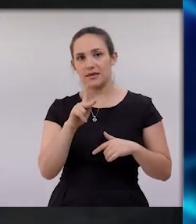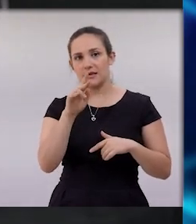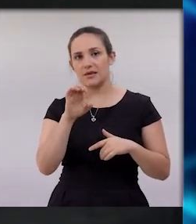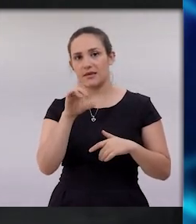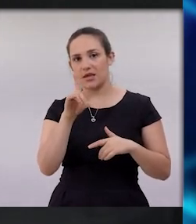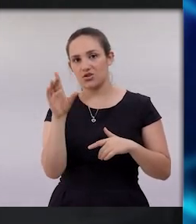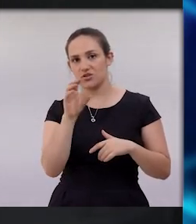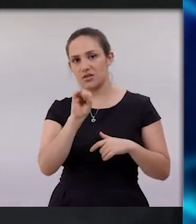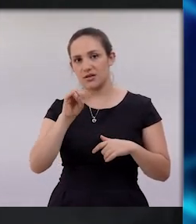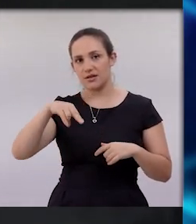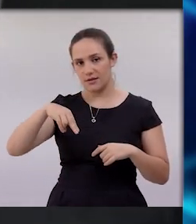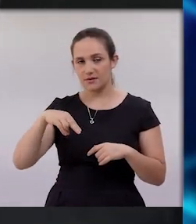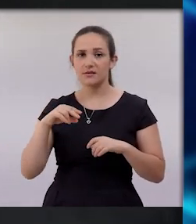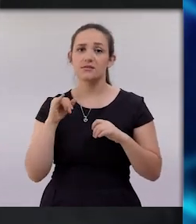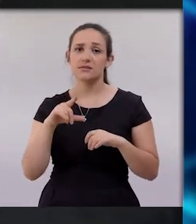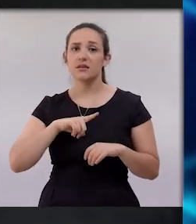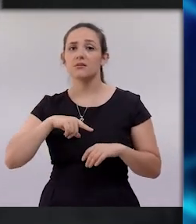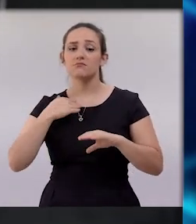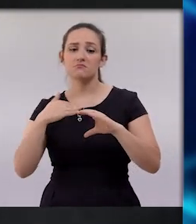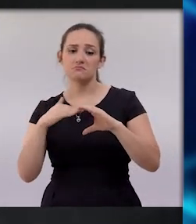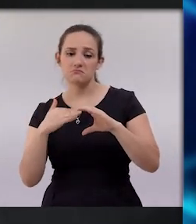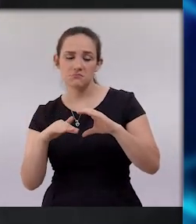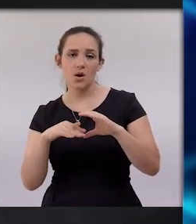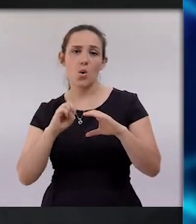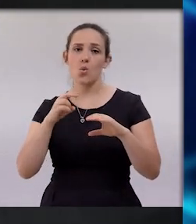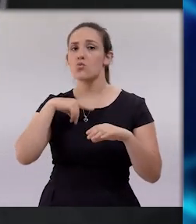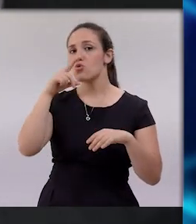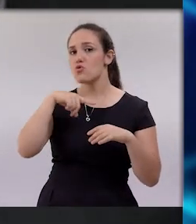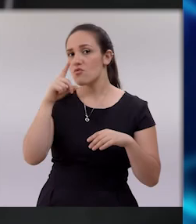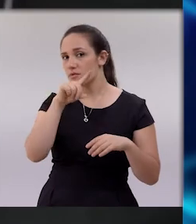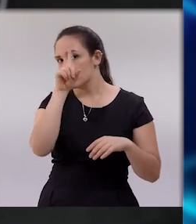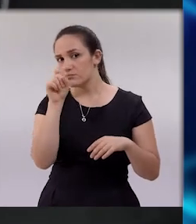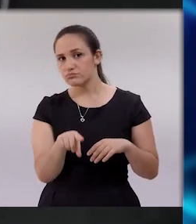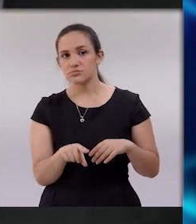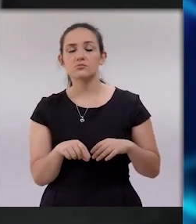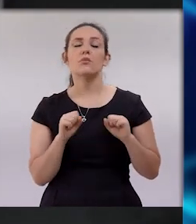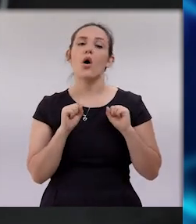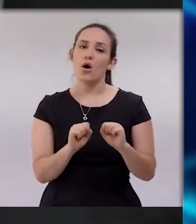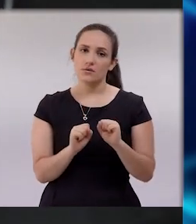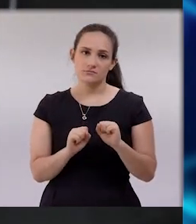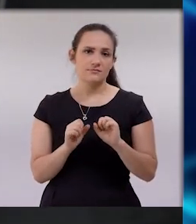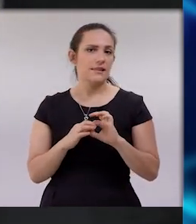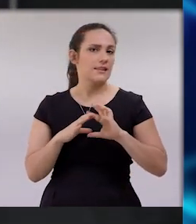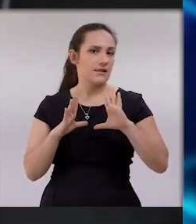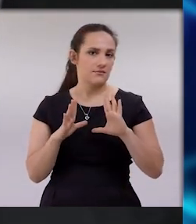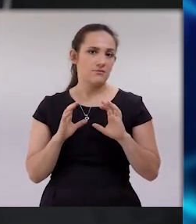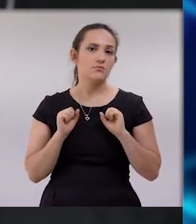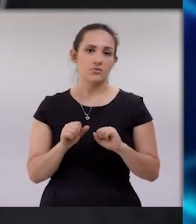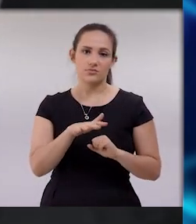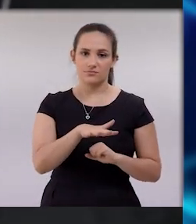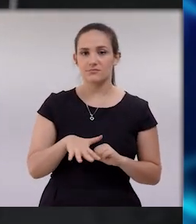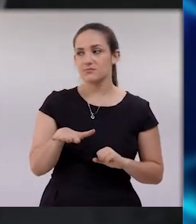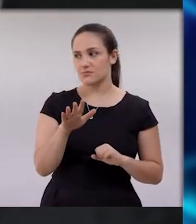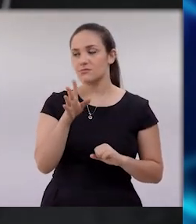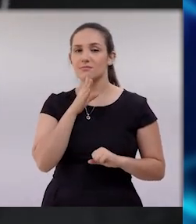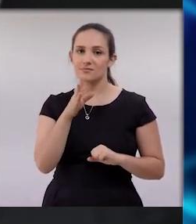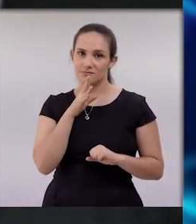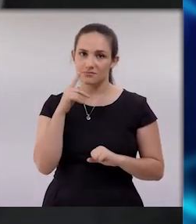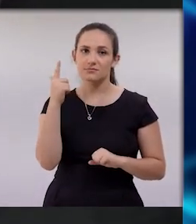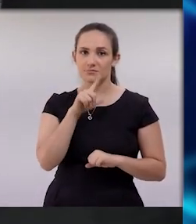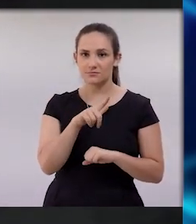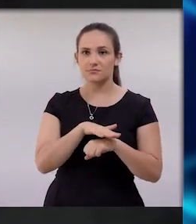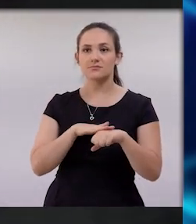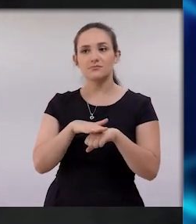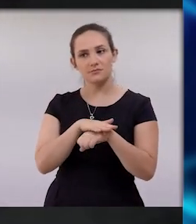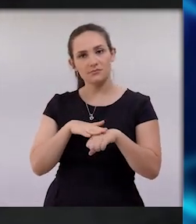mensagens ou até mesmo algumas perguntas sobre o tema, fique à vontade, porque lá é a nossa praia. Então a gente vai se